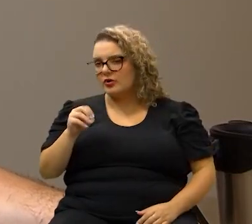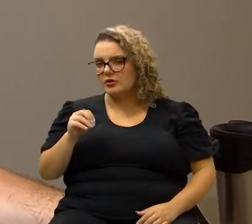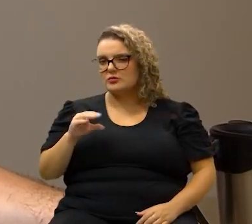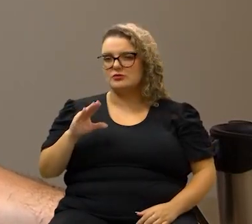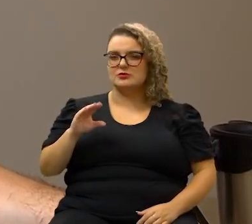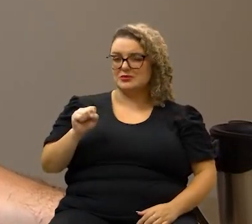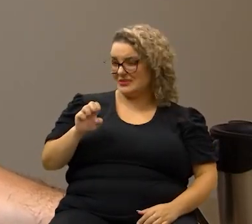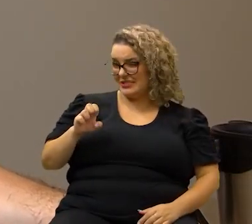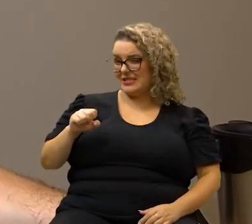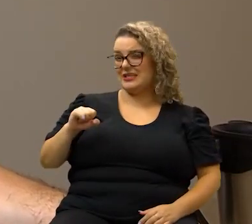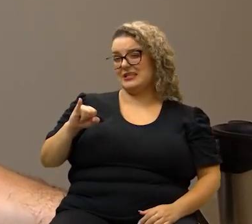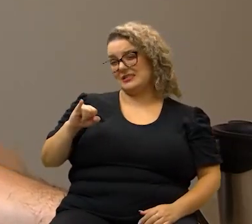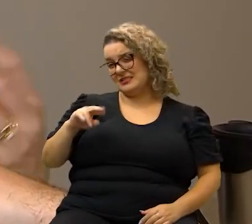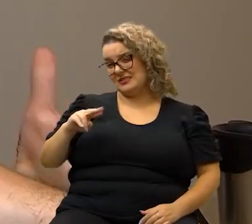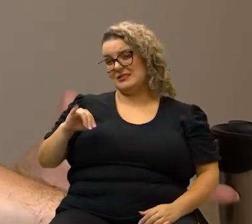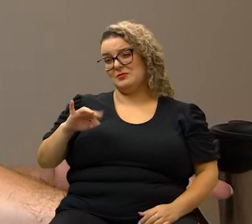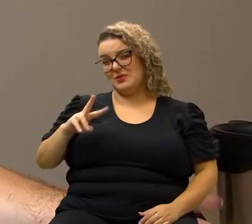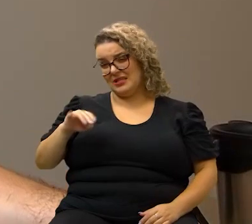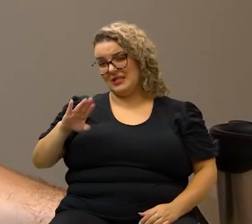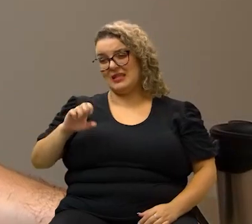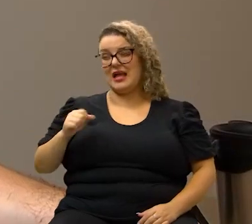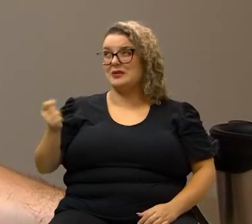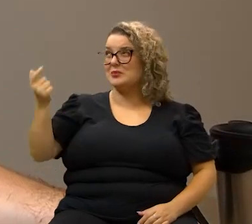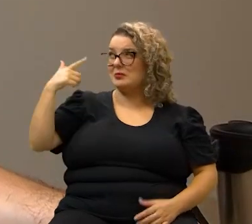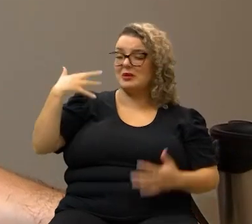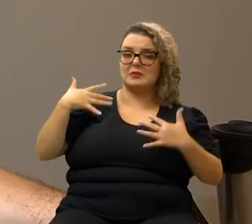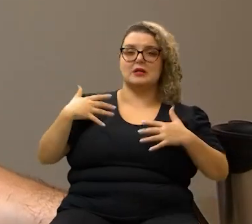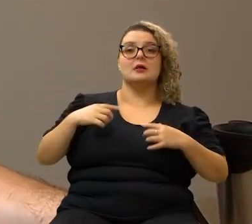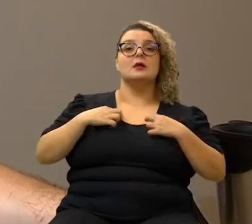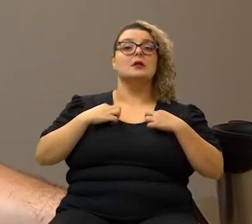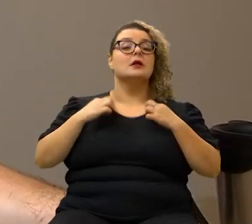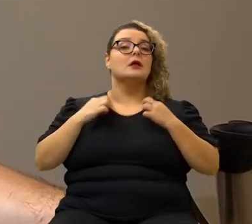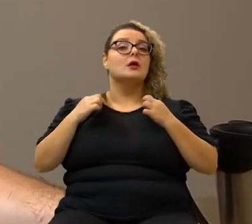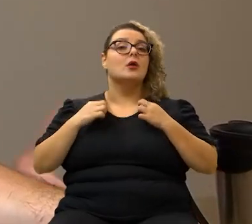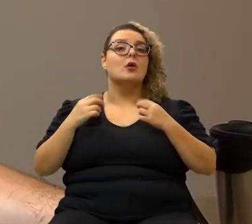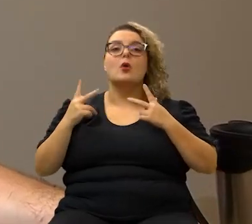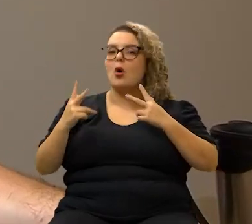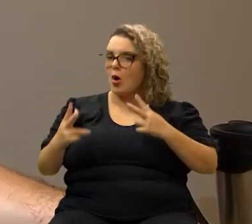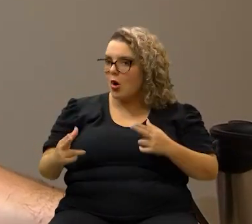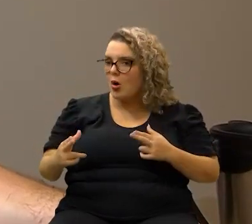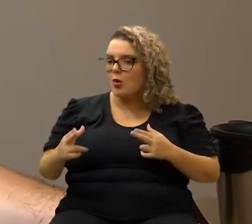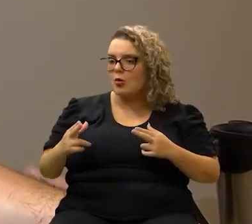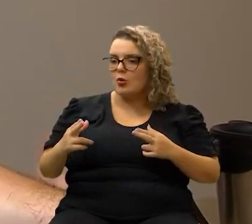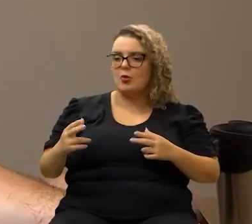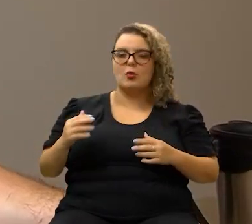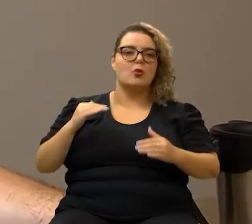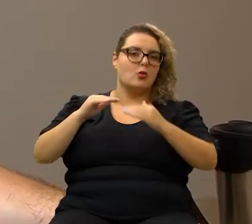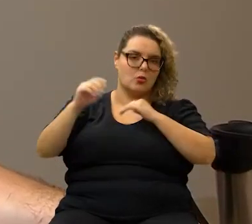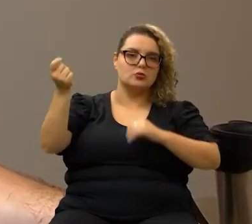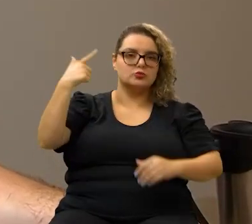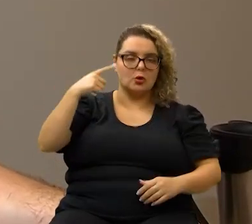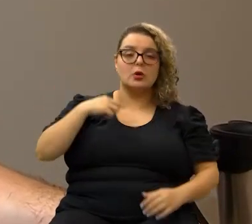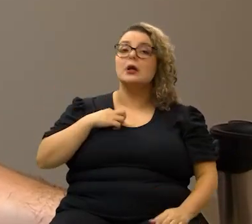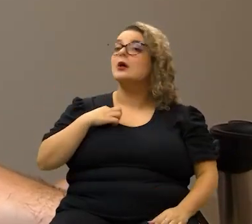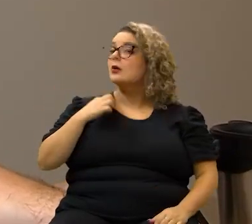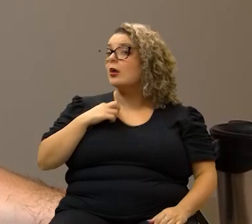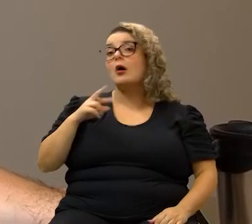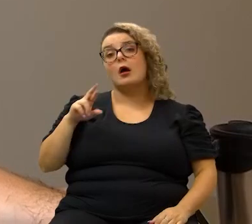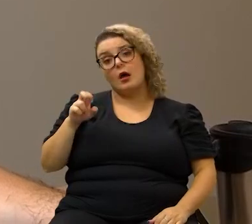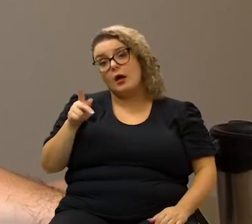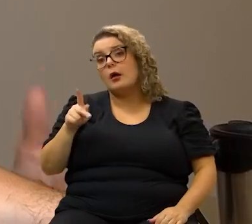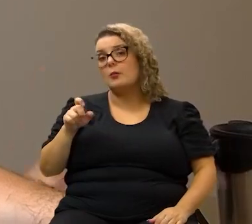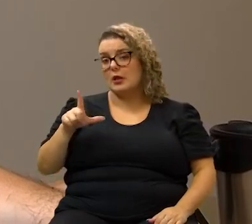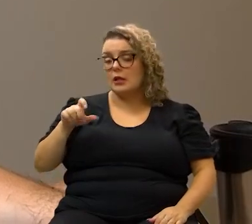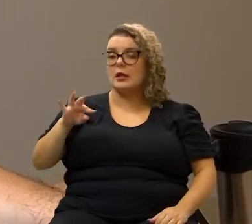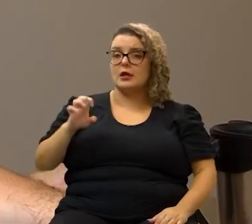fotossensibilidade eu saio no sol fico com uma alergia por irritação existem roupas assim como tem roupa com protetor